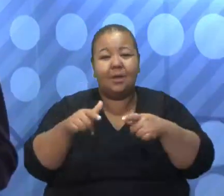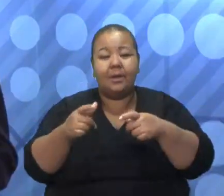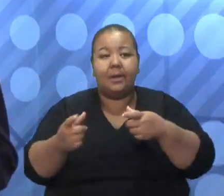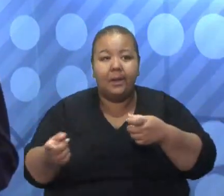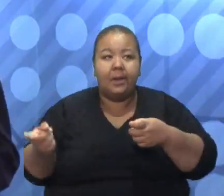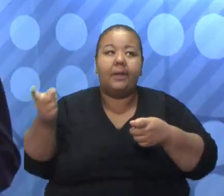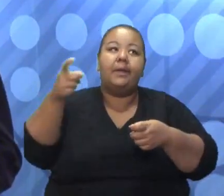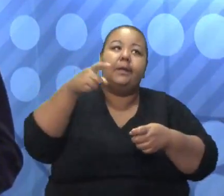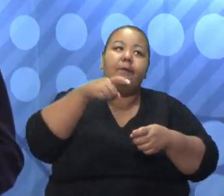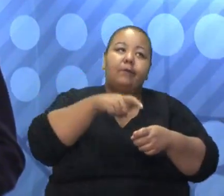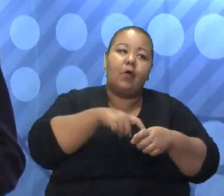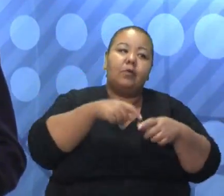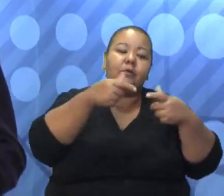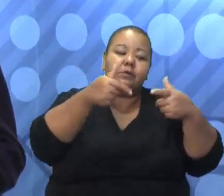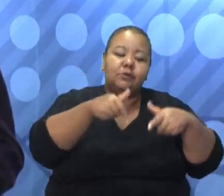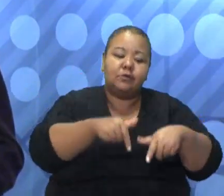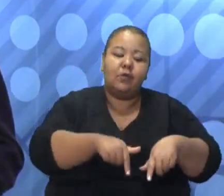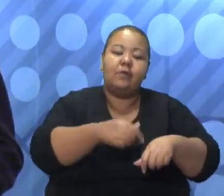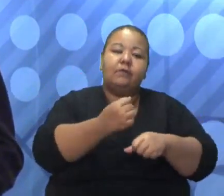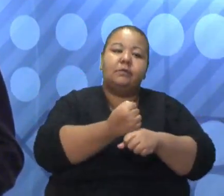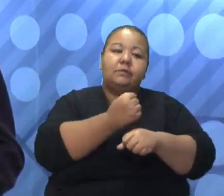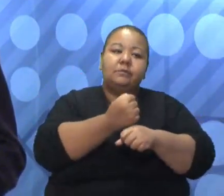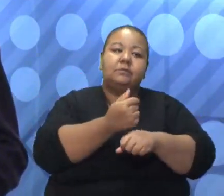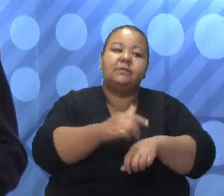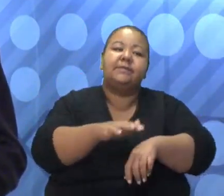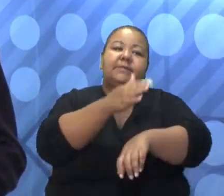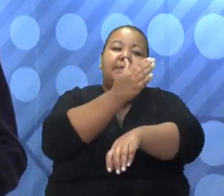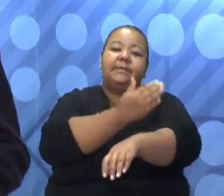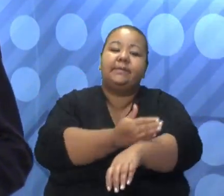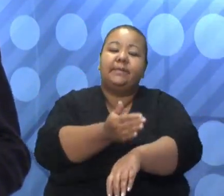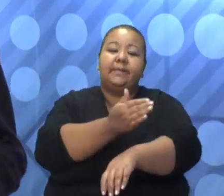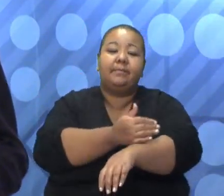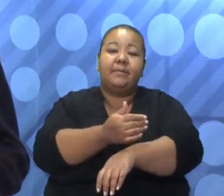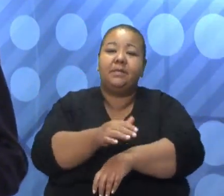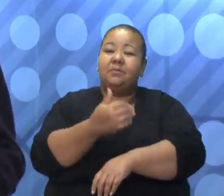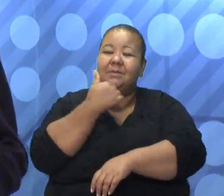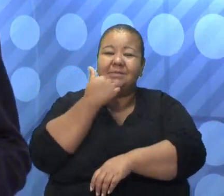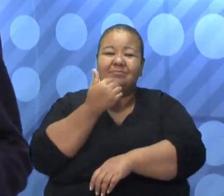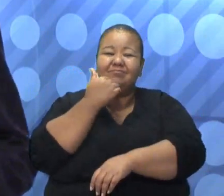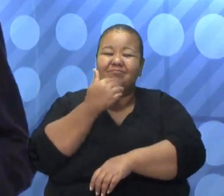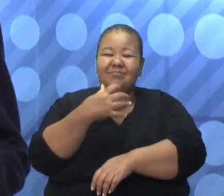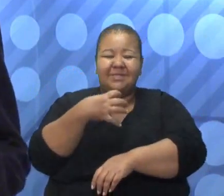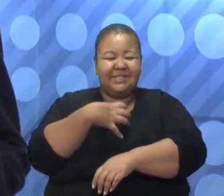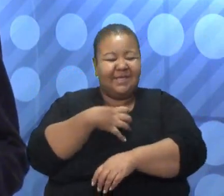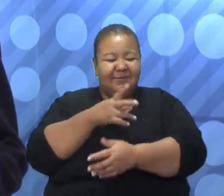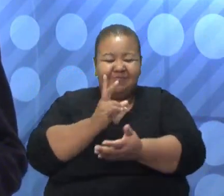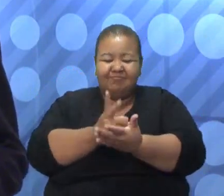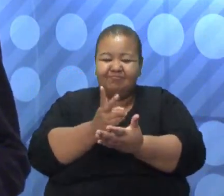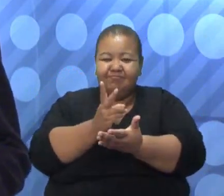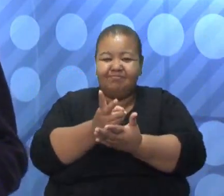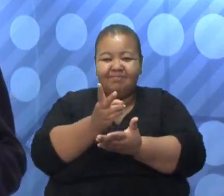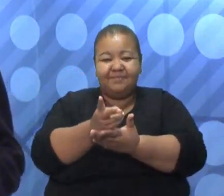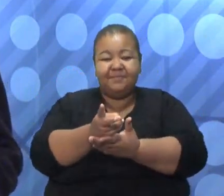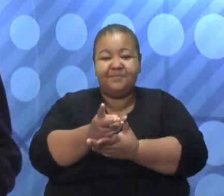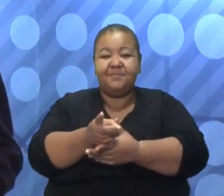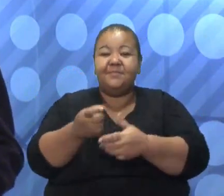volta novamente para a planta produtiva, ele está em treinamento, mas ainda não se desapegou dos velhos hábitos ou dos velhos costumes. Então a gente precisa